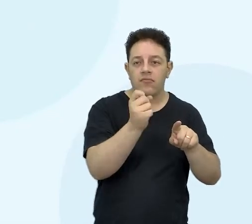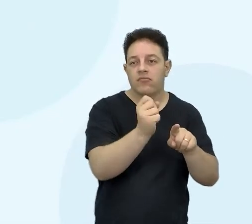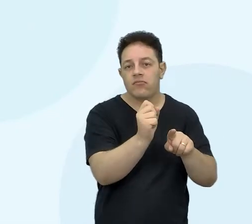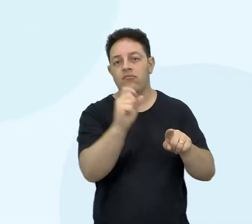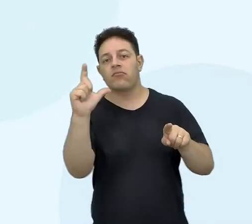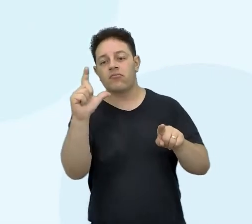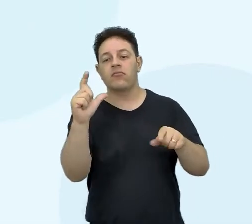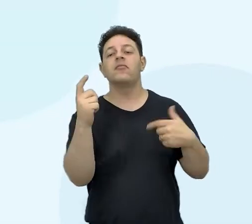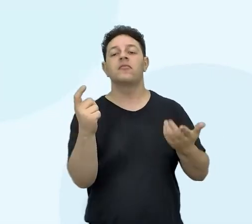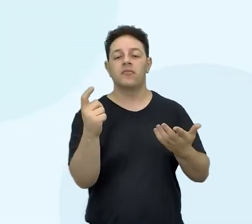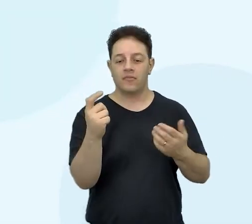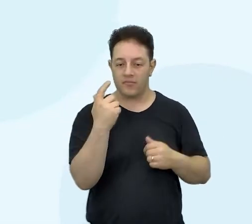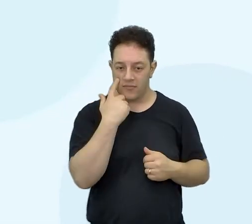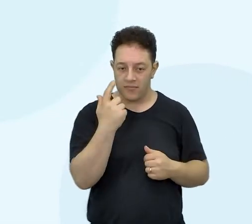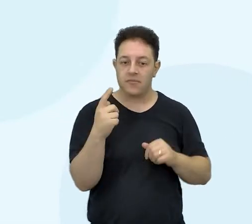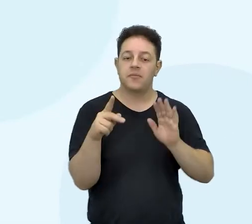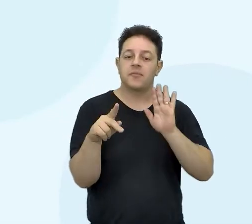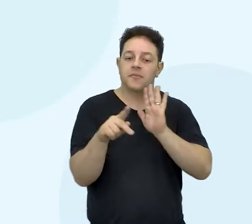proporcionalidade